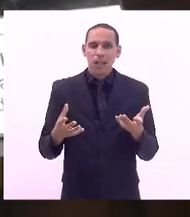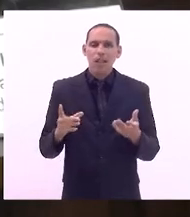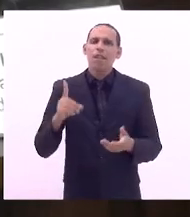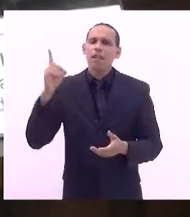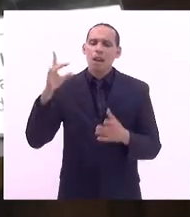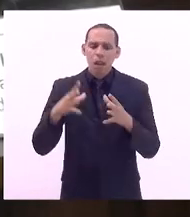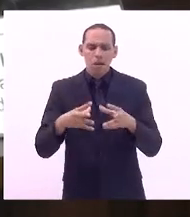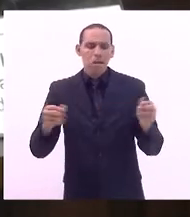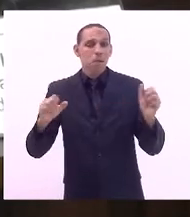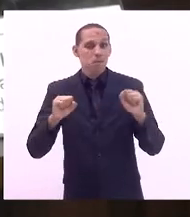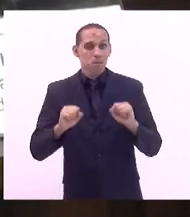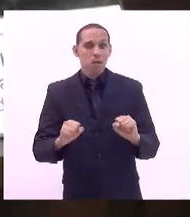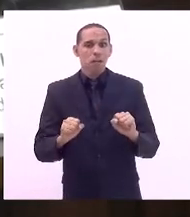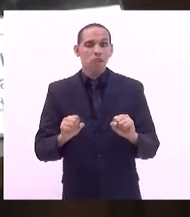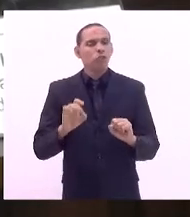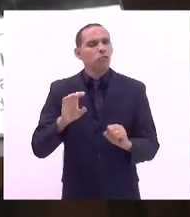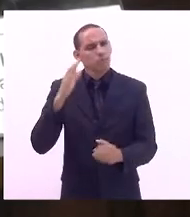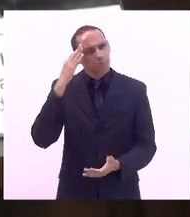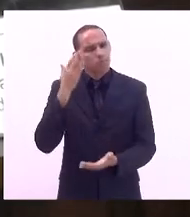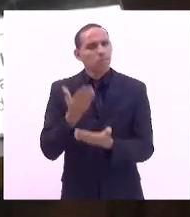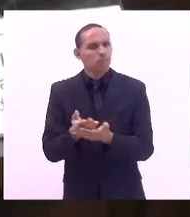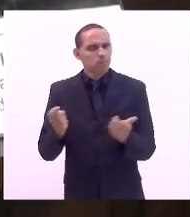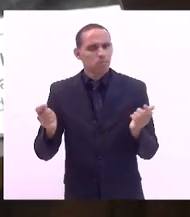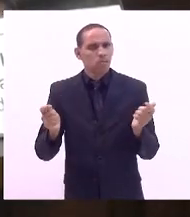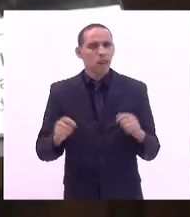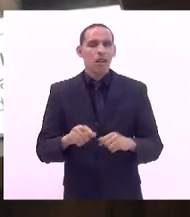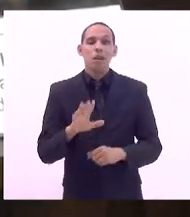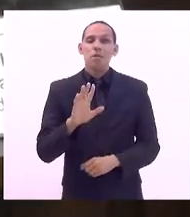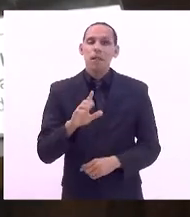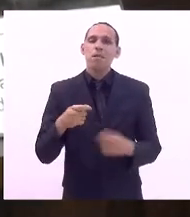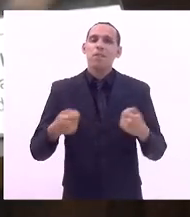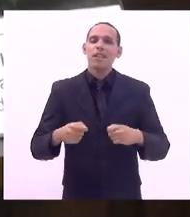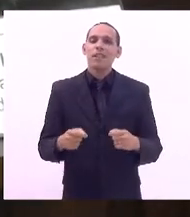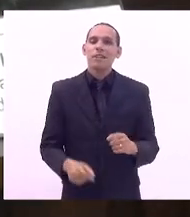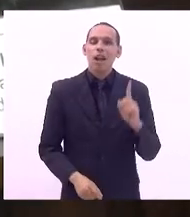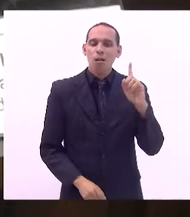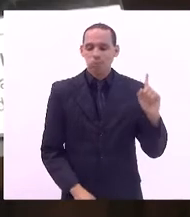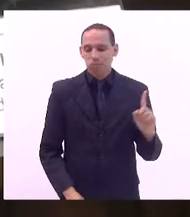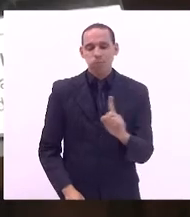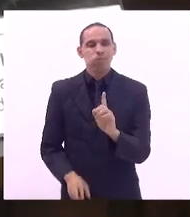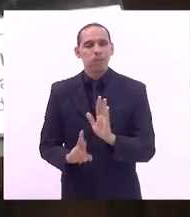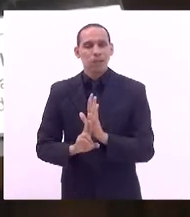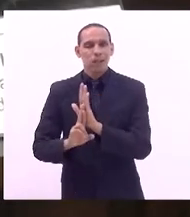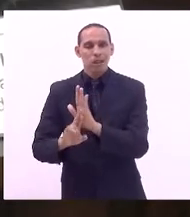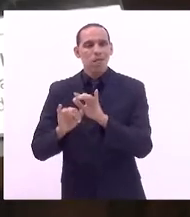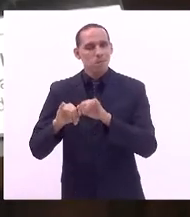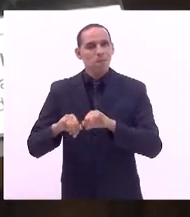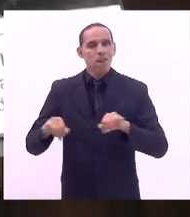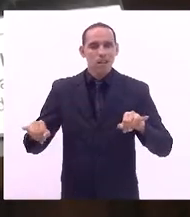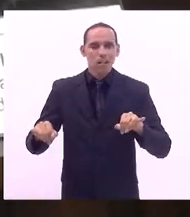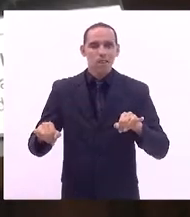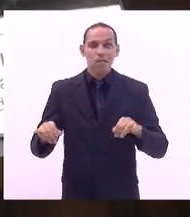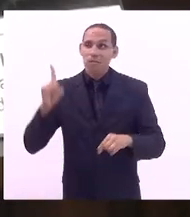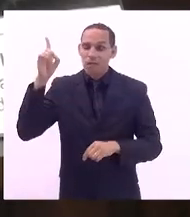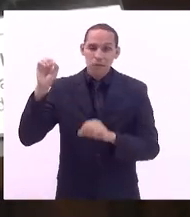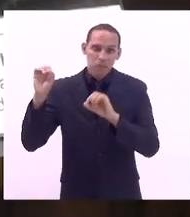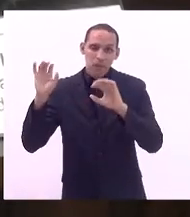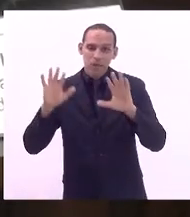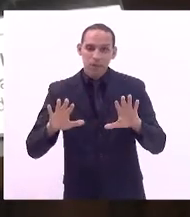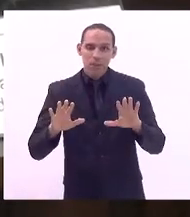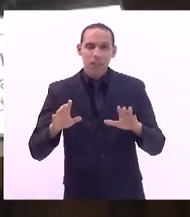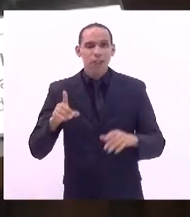pode fazer basta que Creia mas para isso tem que ter um ar alto ali pregando que o senhor vos abençoe